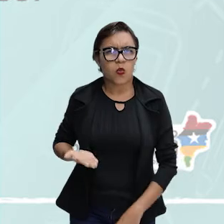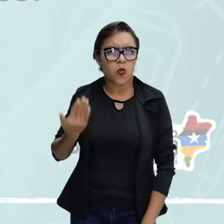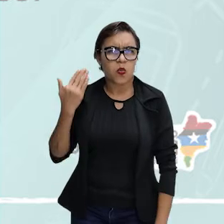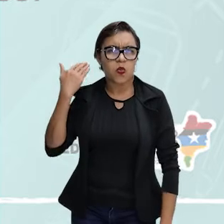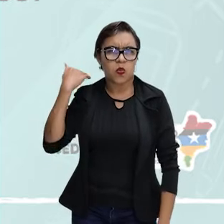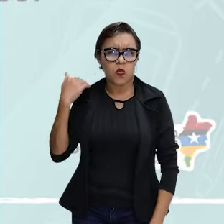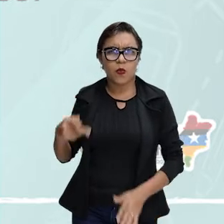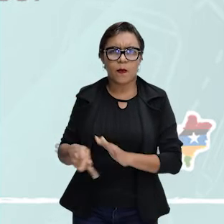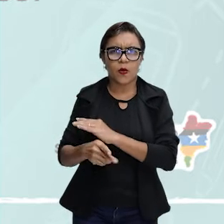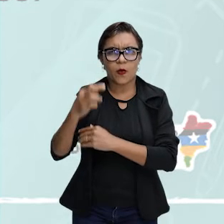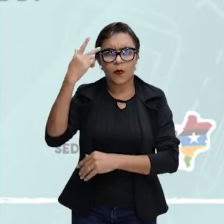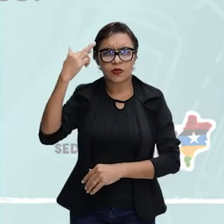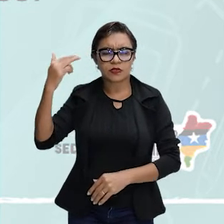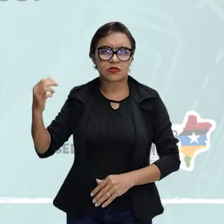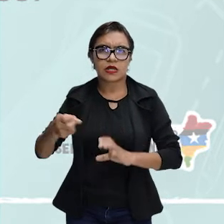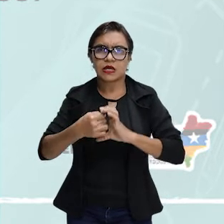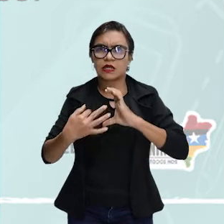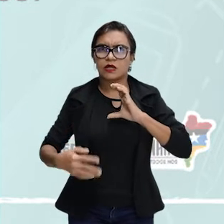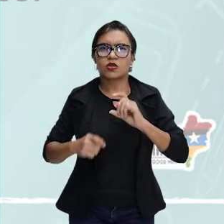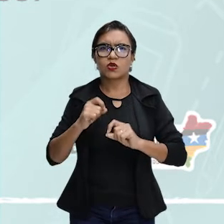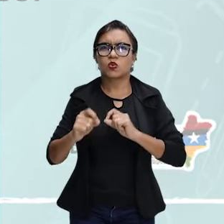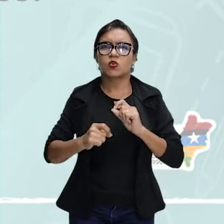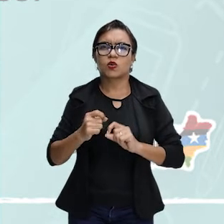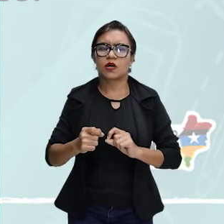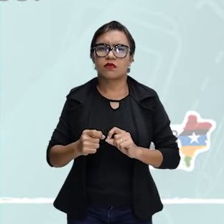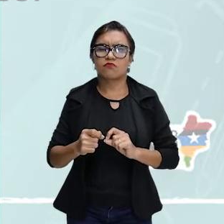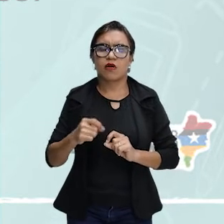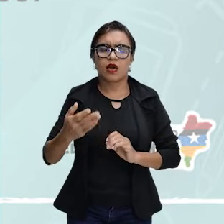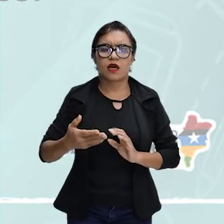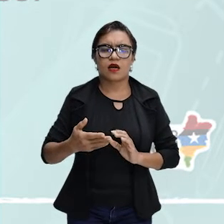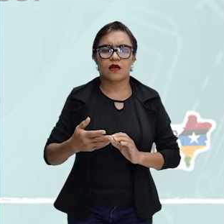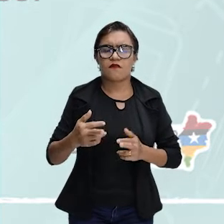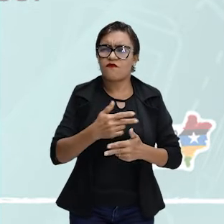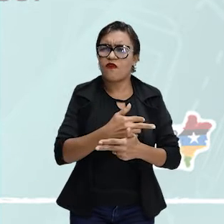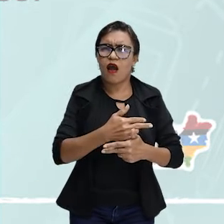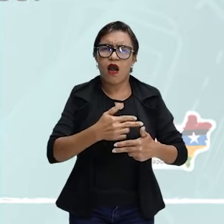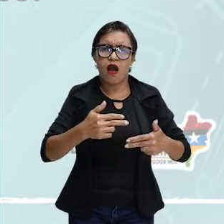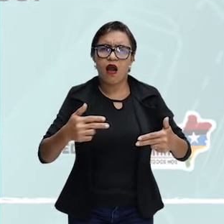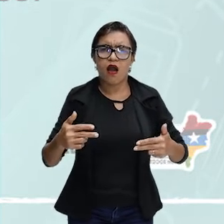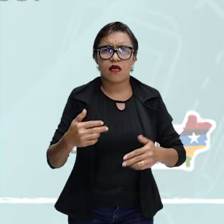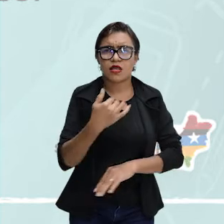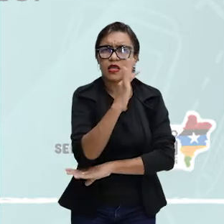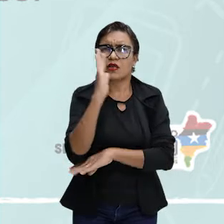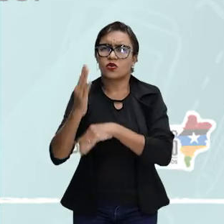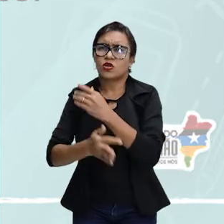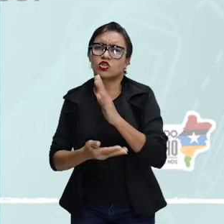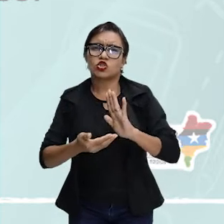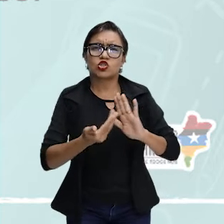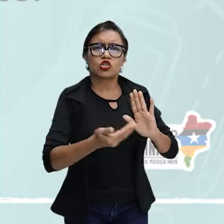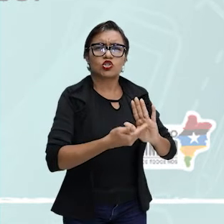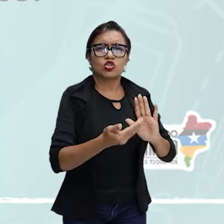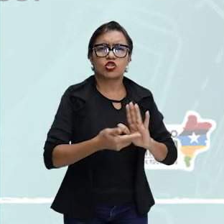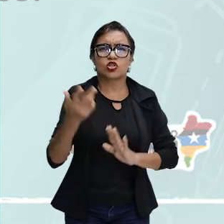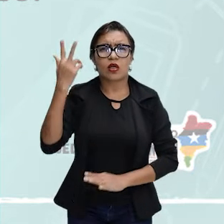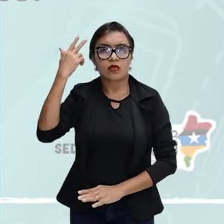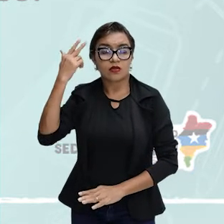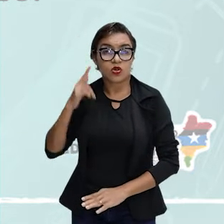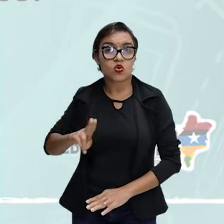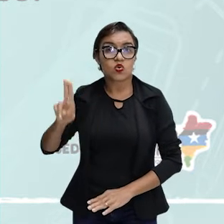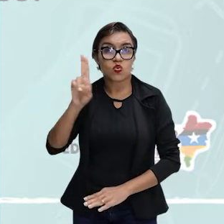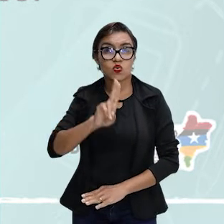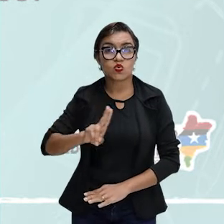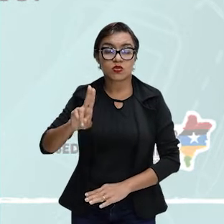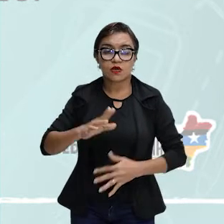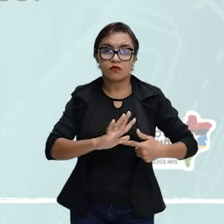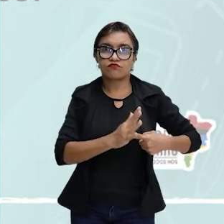de quê, professor? Nada mais do que a extração, né, dos recursos naturais na sua forma original, tá? De maneira manual, usando máquinas. Então,